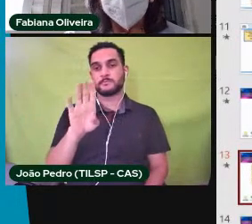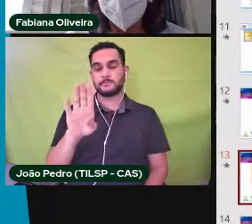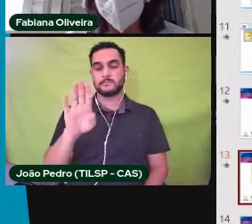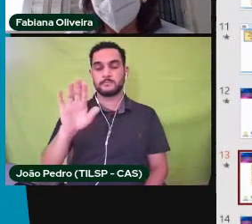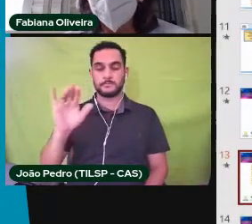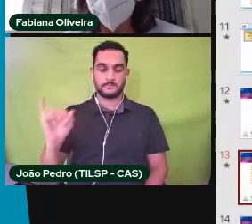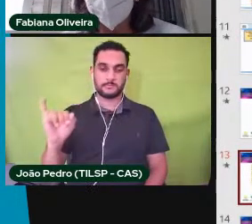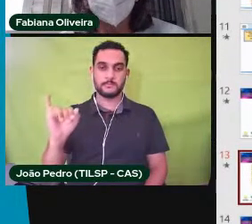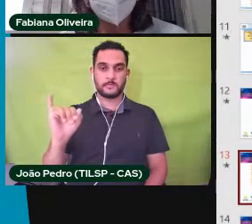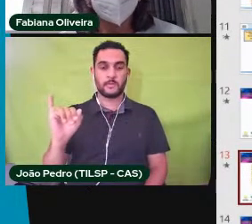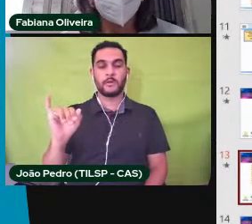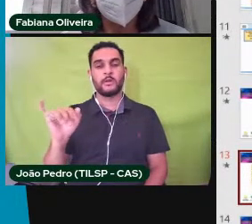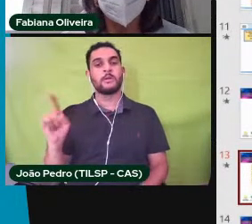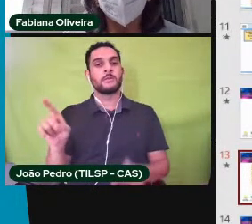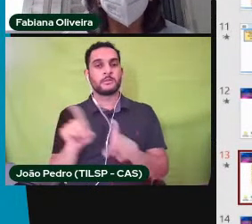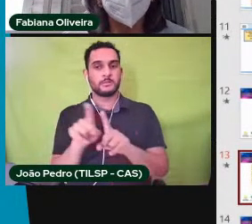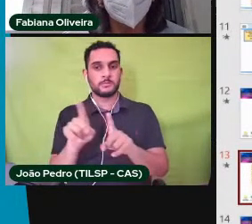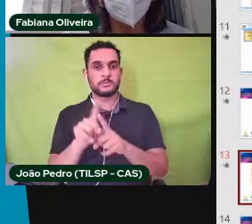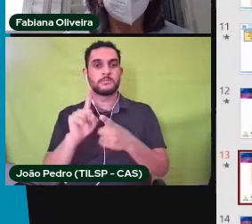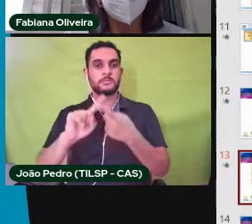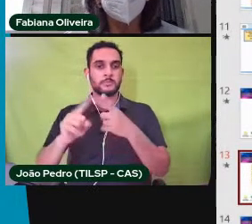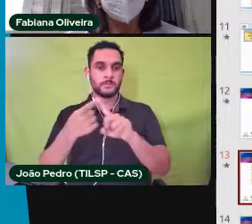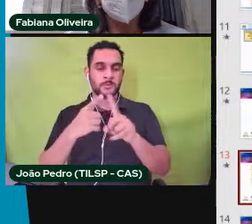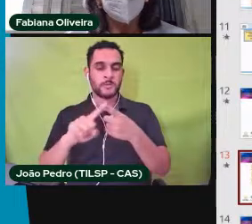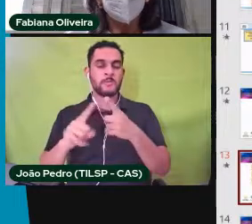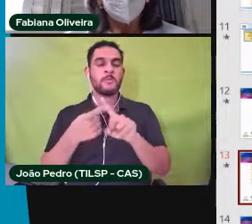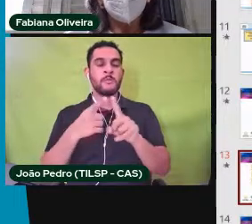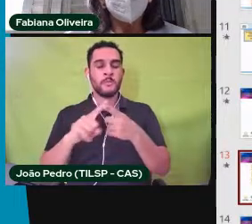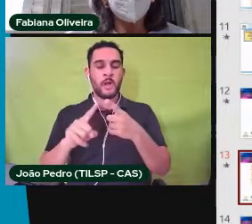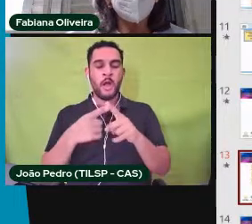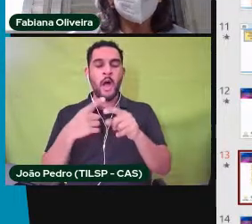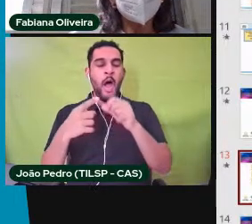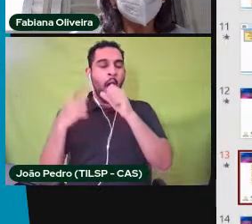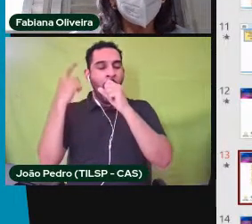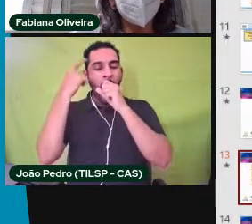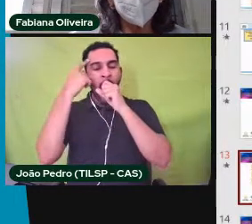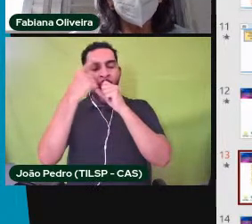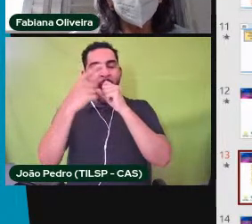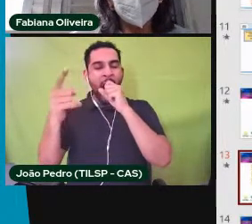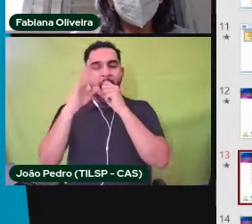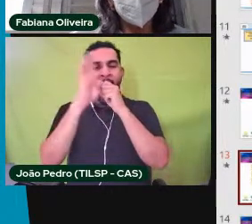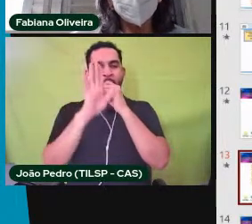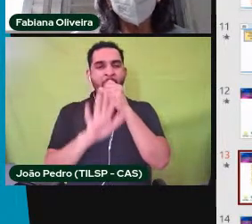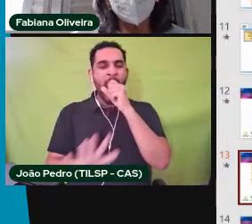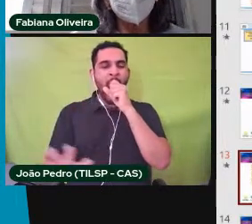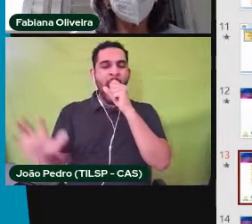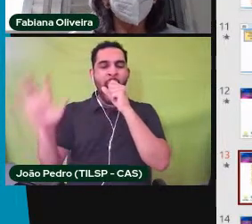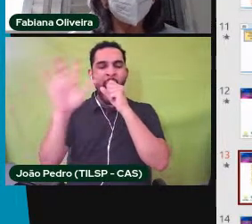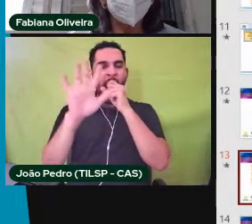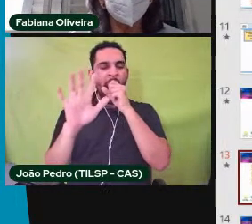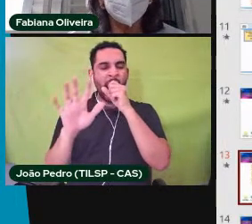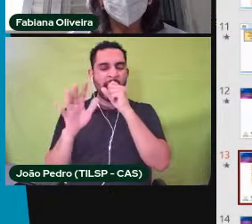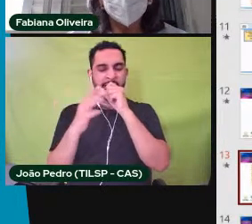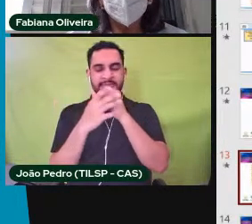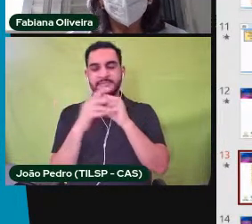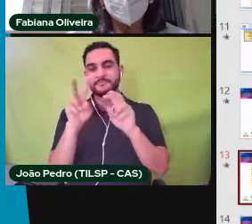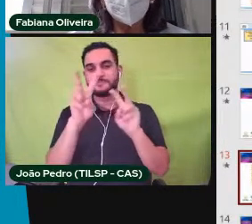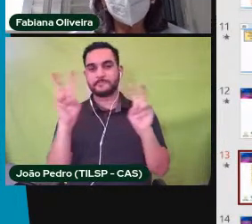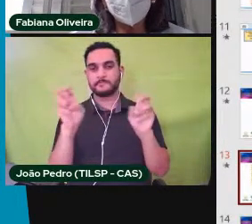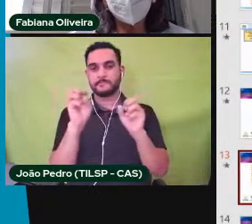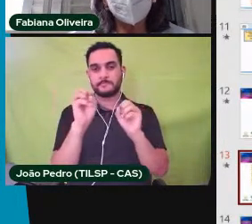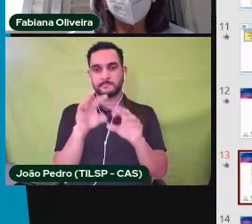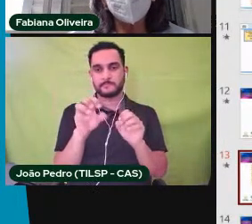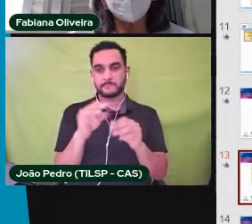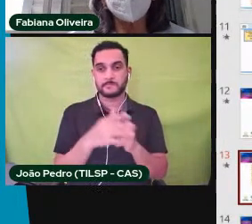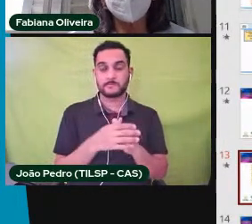dos motivos também da discussão da Semana Nacional. Sobre educação, e aí nós podemos refletir, Como